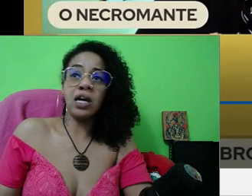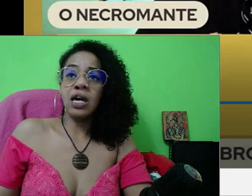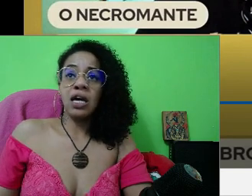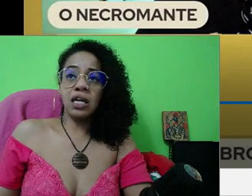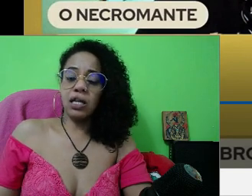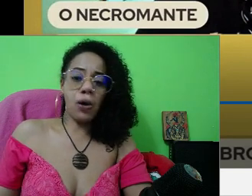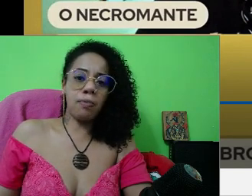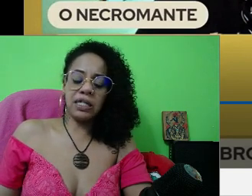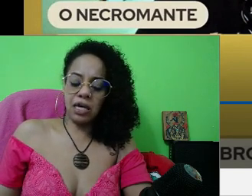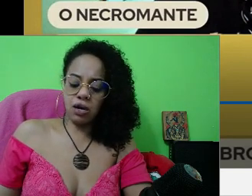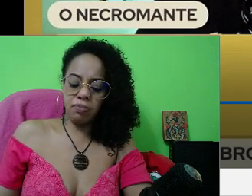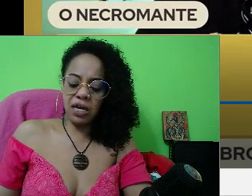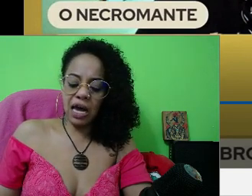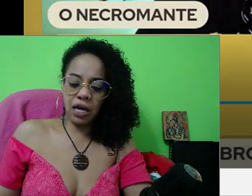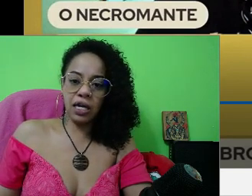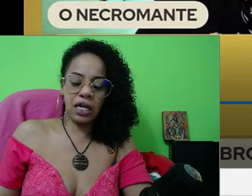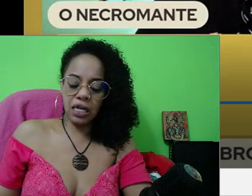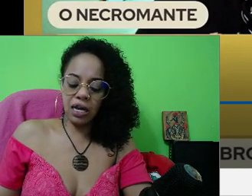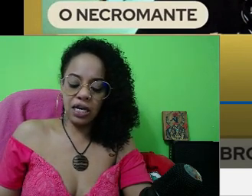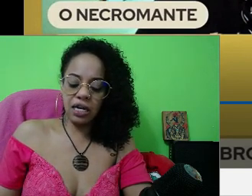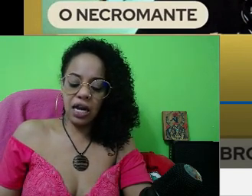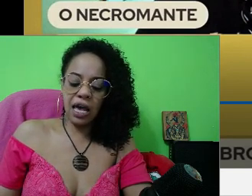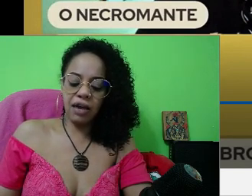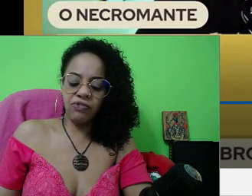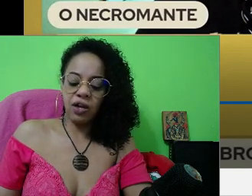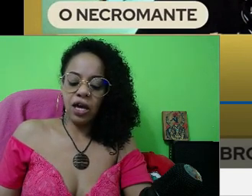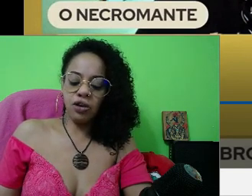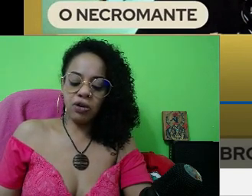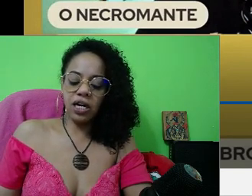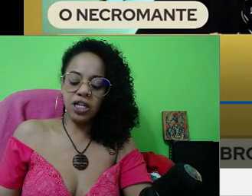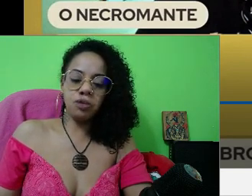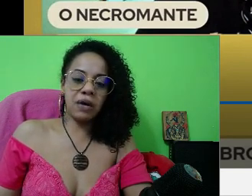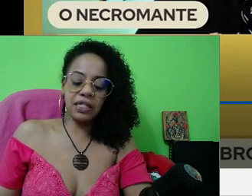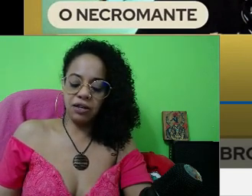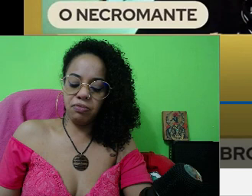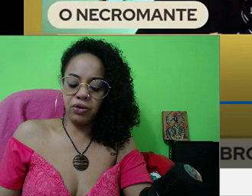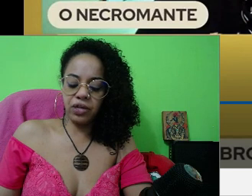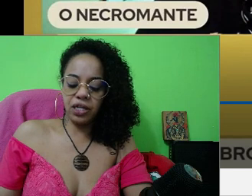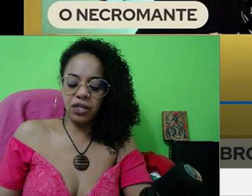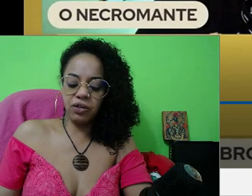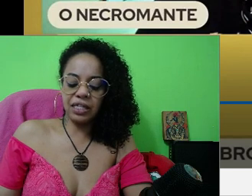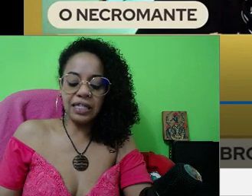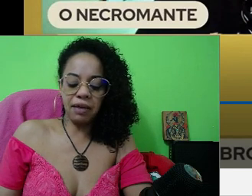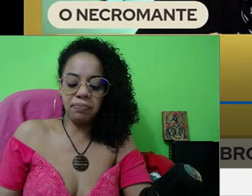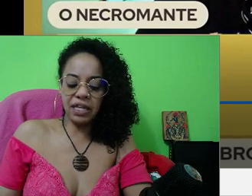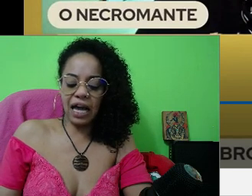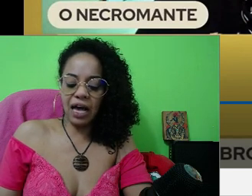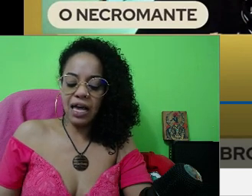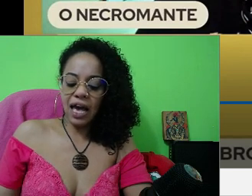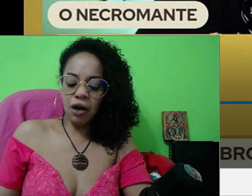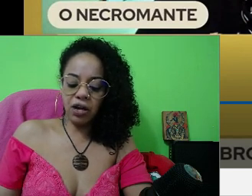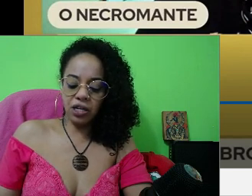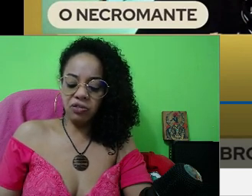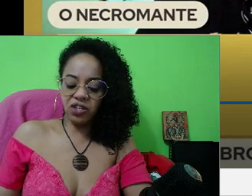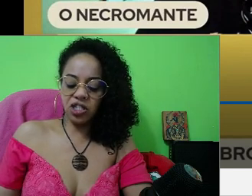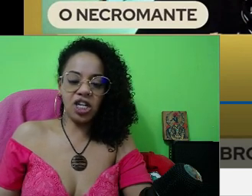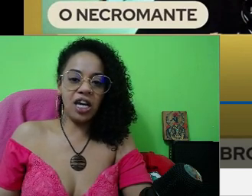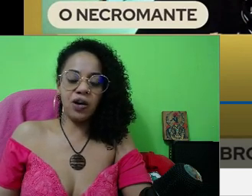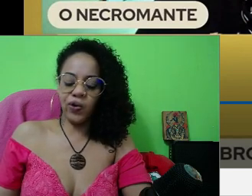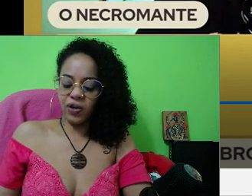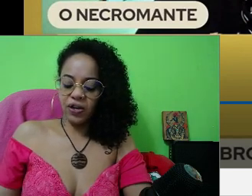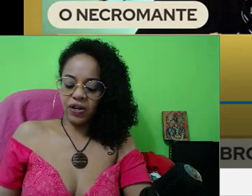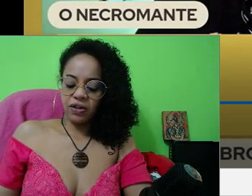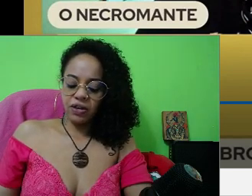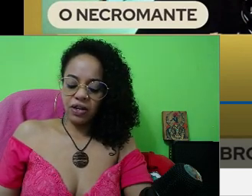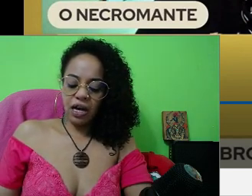outro não sei o quê então eu comecei a combinar quem entraria na Live e um grande parceiro meu querido que sempre tá então querido